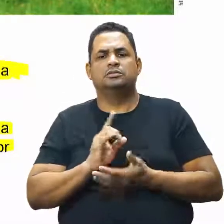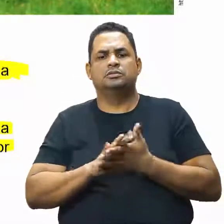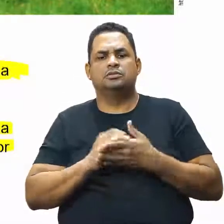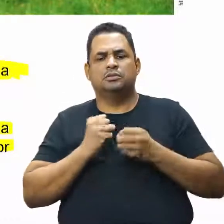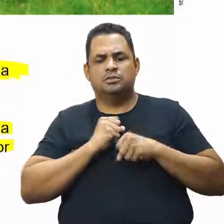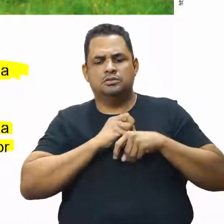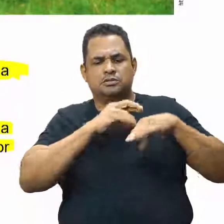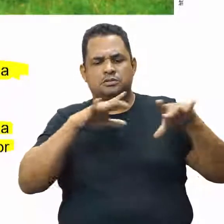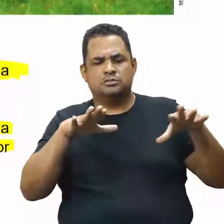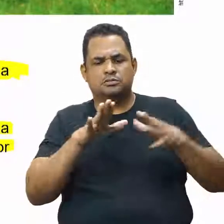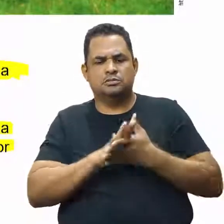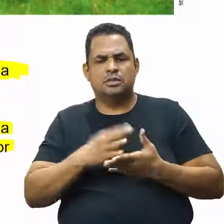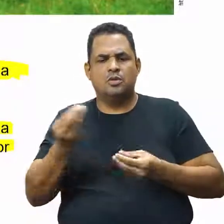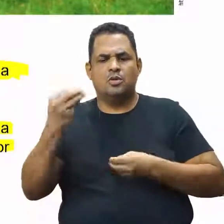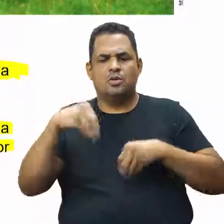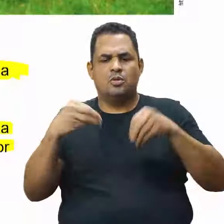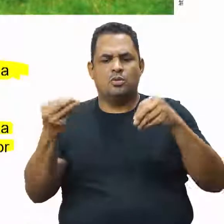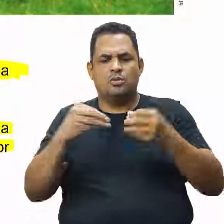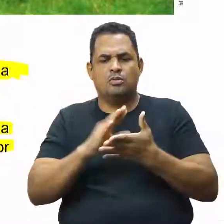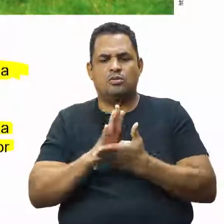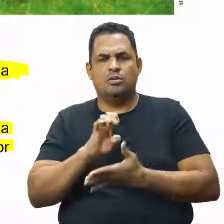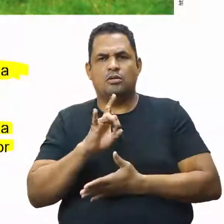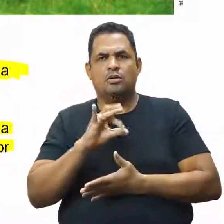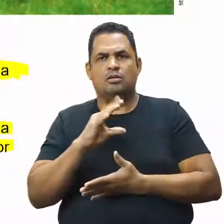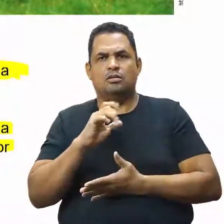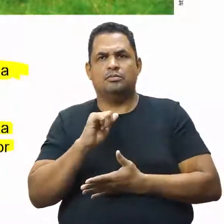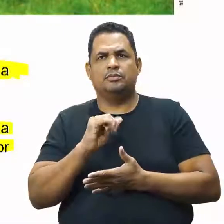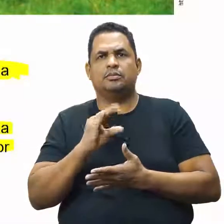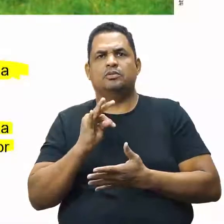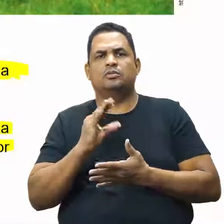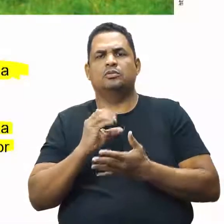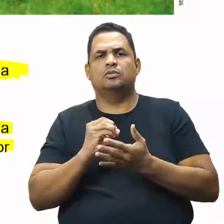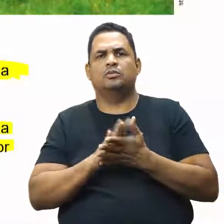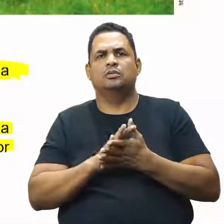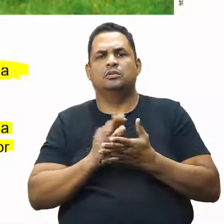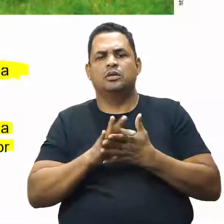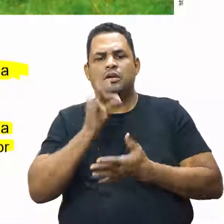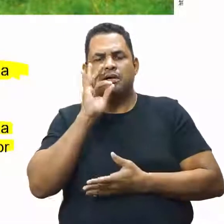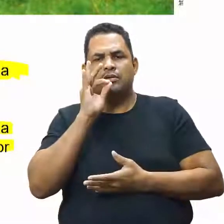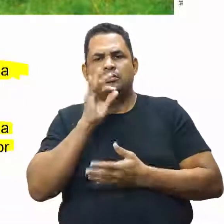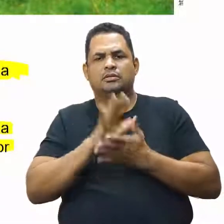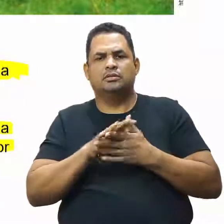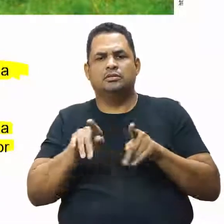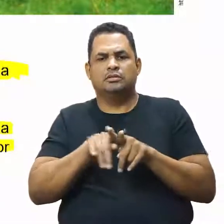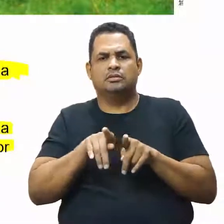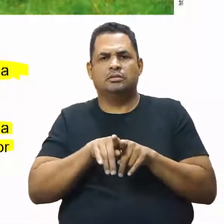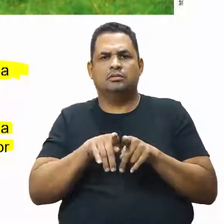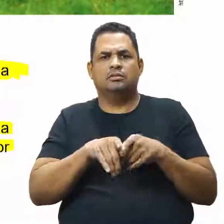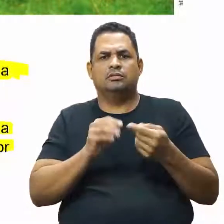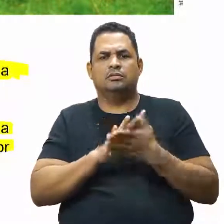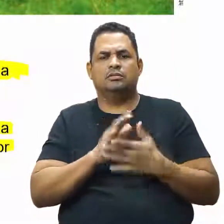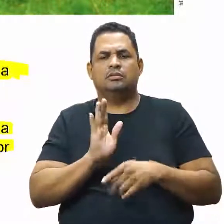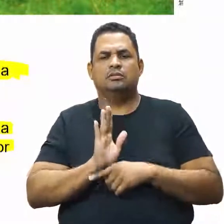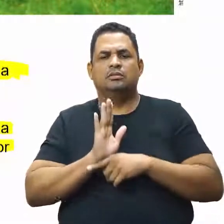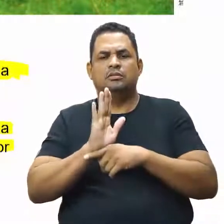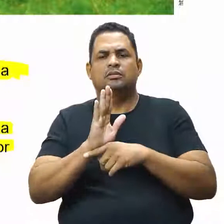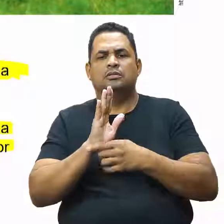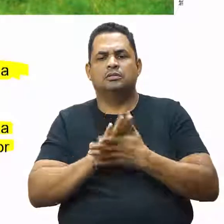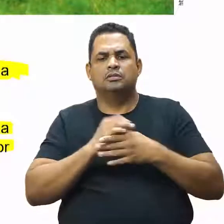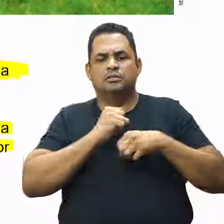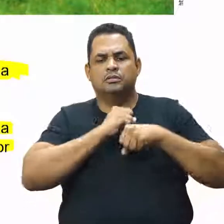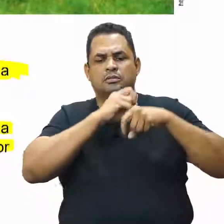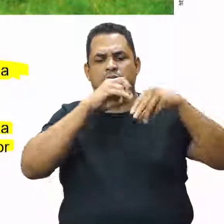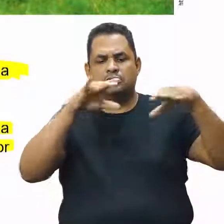polinização de uma determinada cultura como eucalipto, como café, mas também favorecer uma